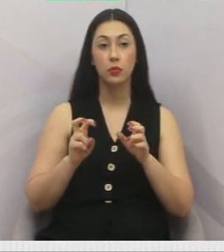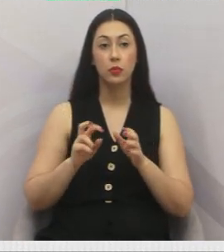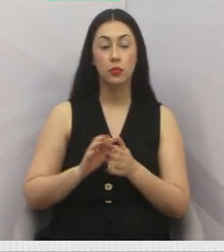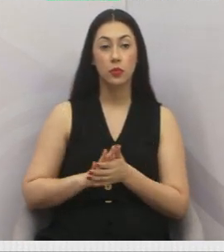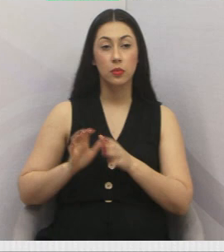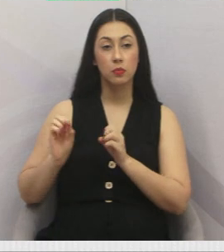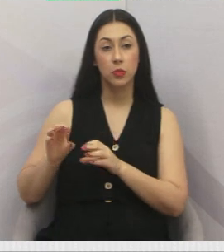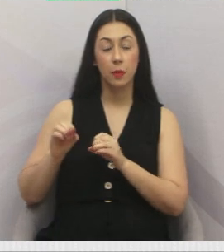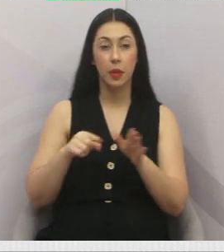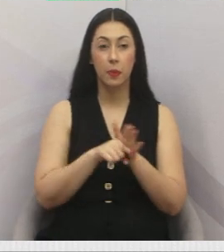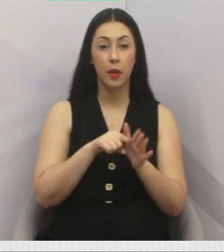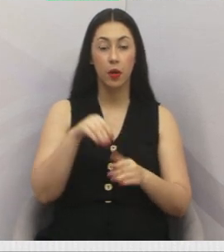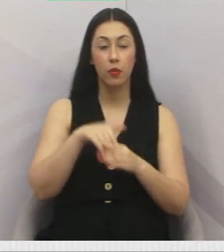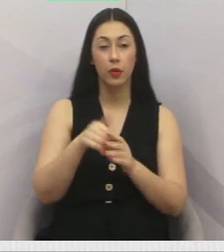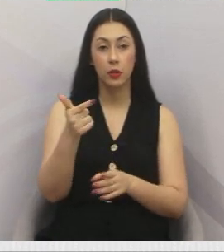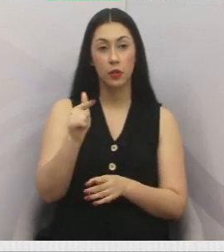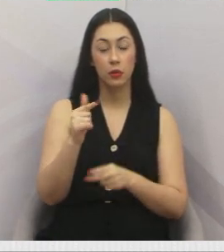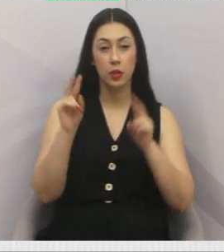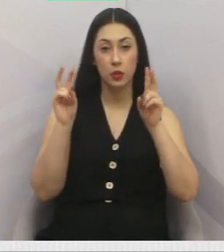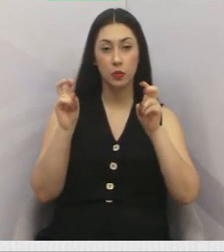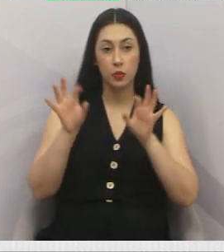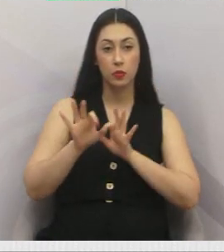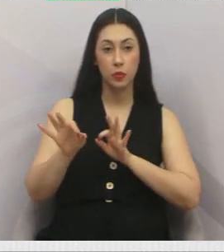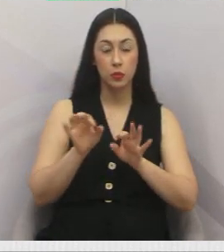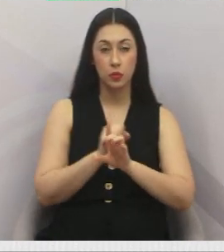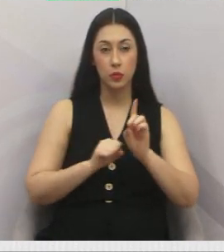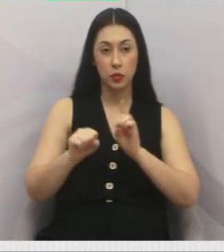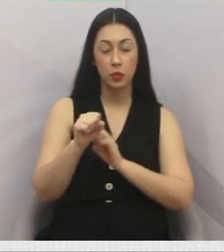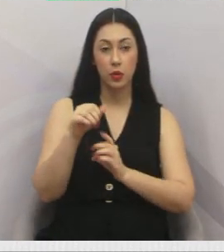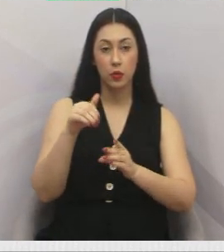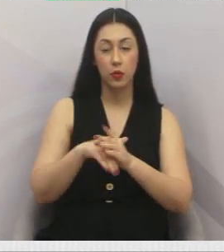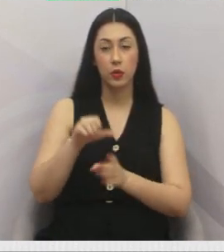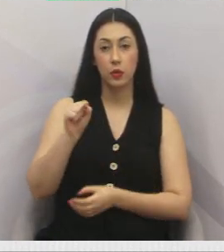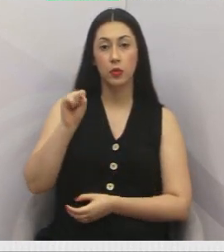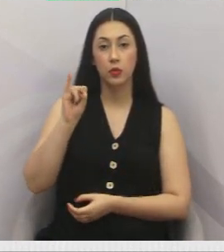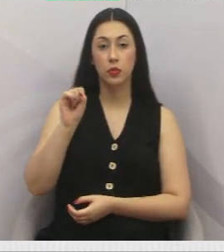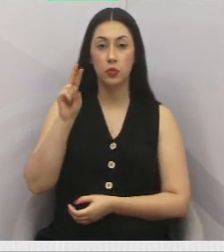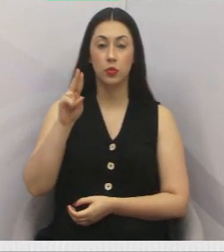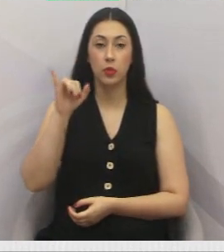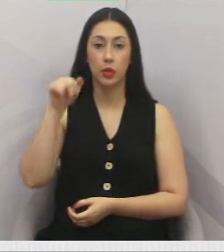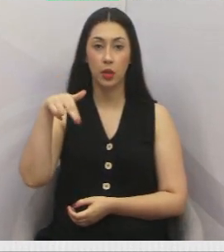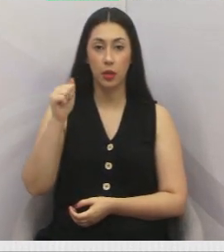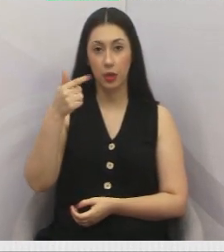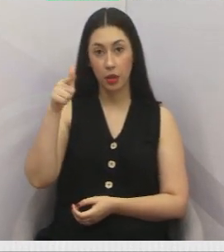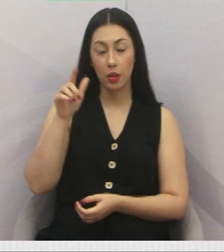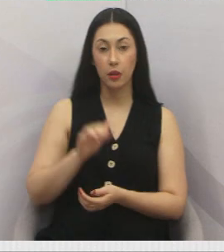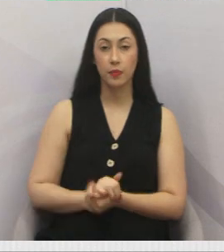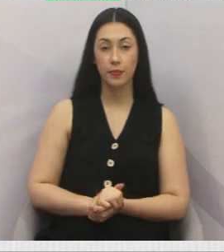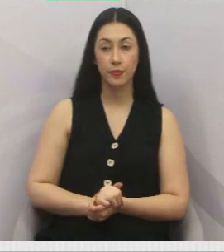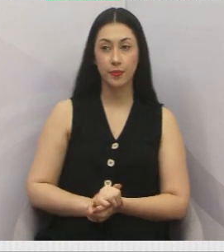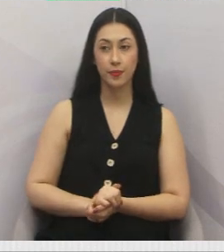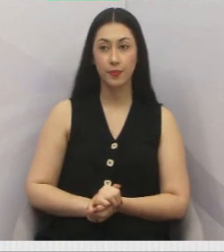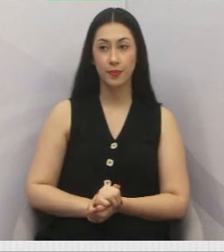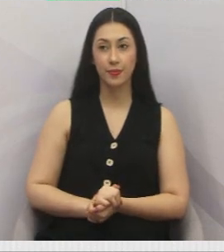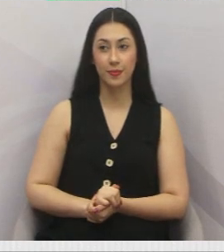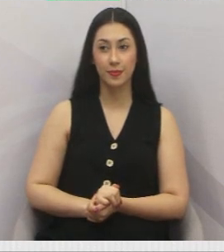branco. Segmento organização da sociedade civil, um voto para Suinam, Instituto Socioambiental. Próximo voto.